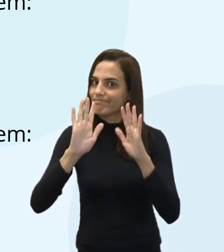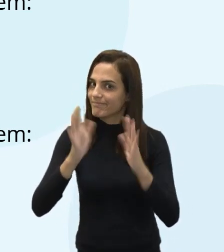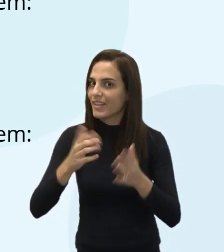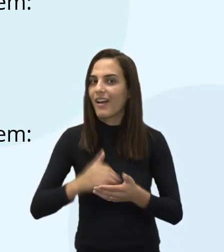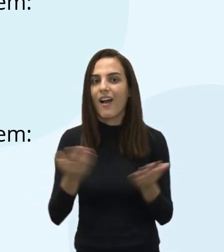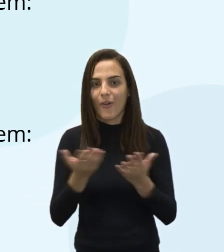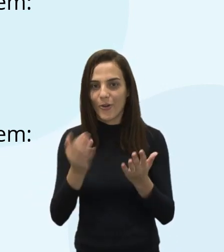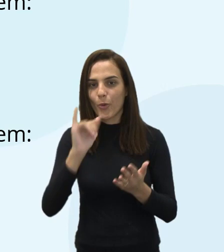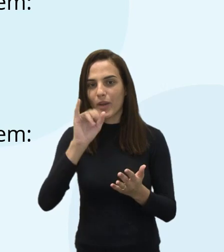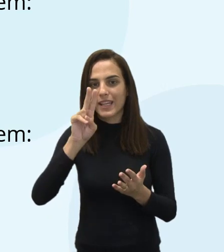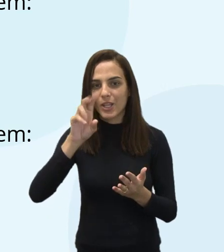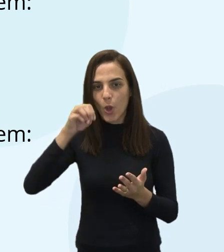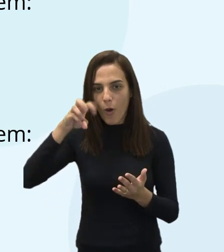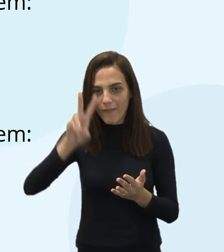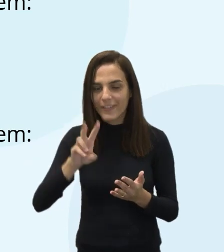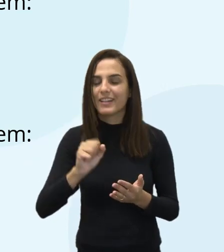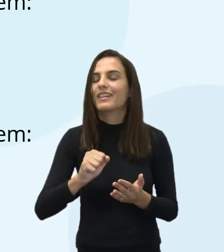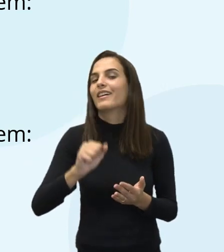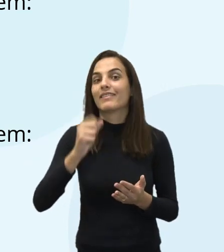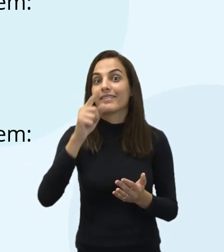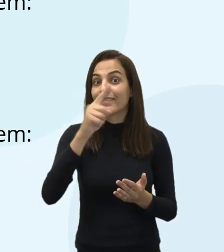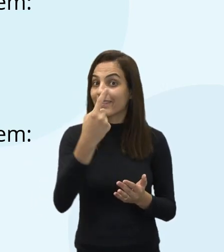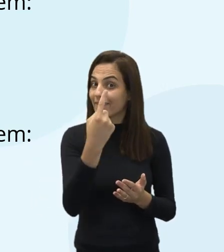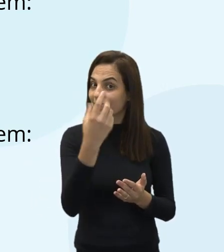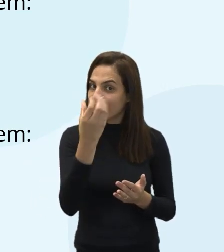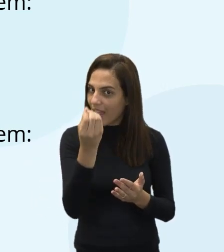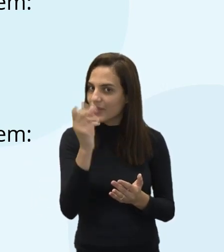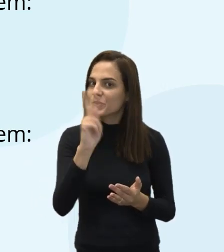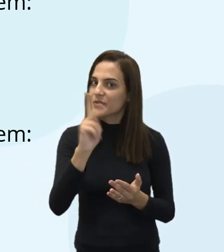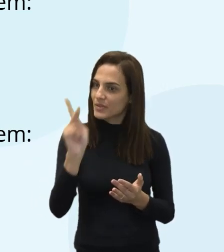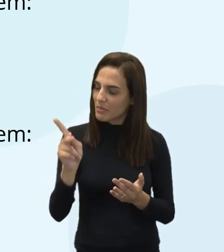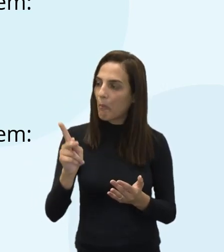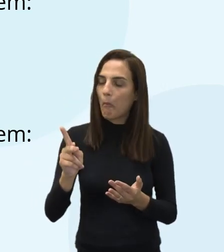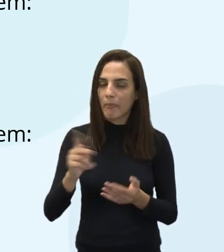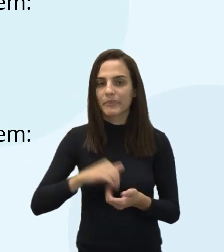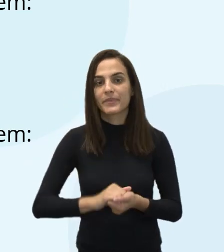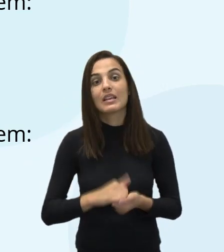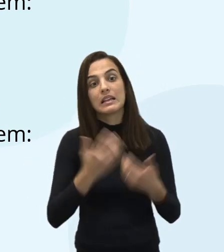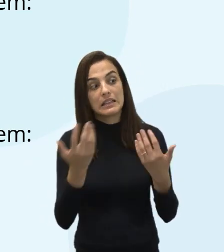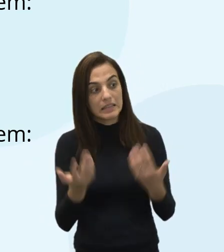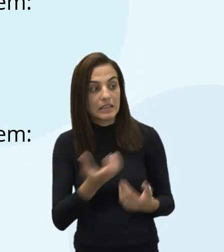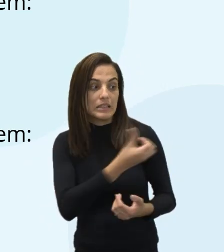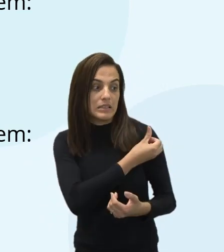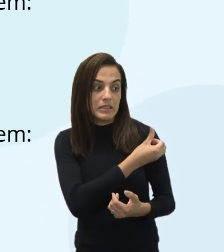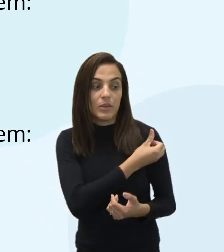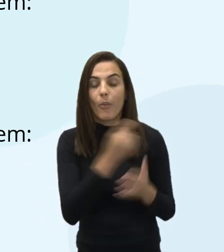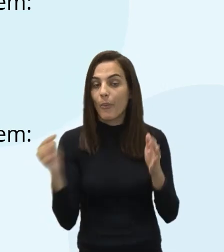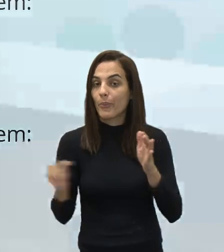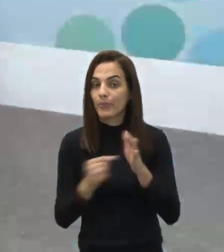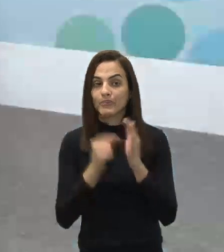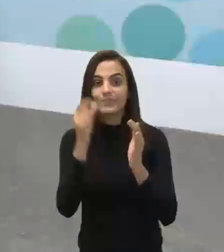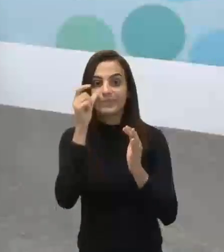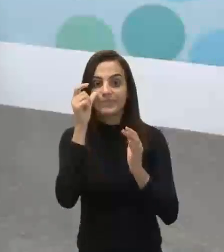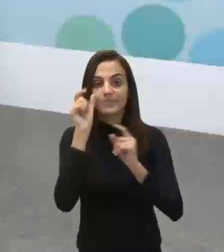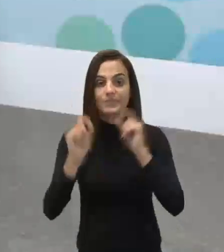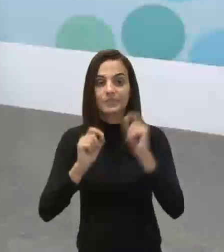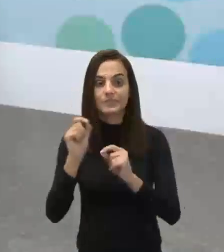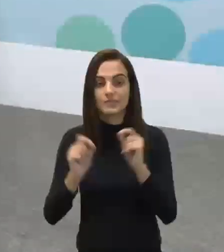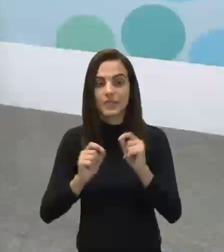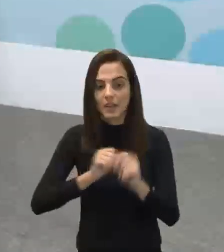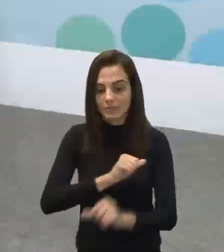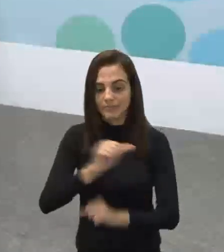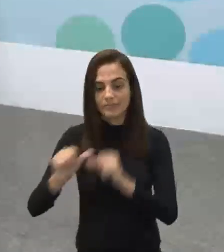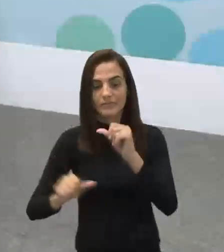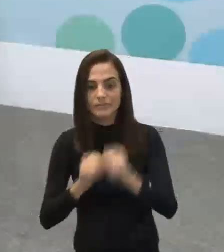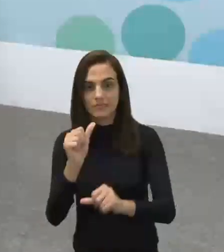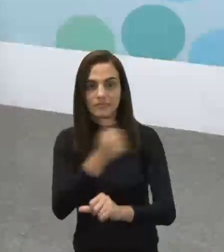vai ter 10, se eu não me engano. E aí, Rodrigo, no sexto ano tem um ponto que é bem interessante, veja, essa transição,